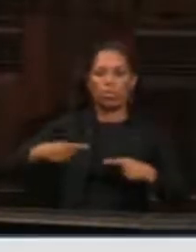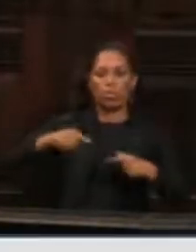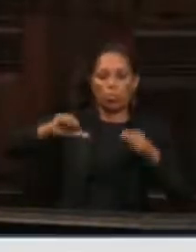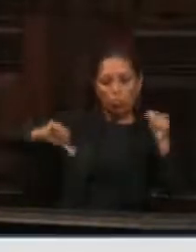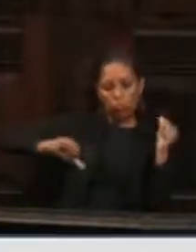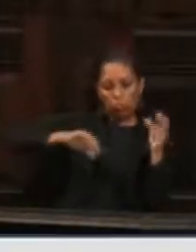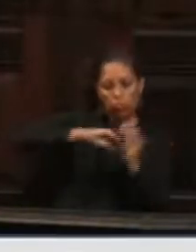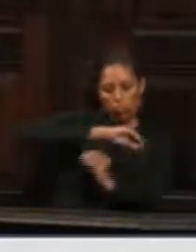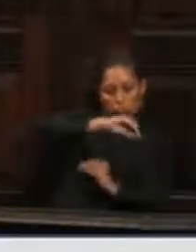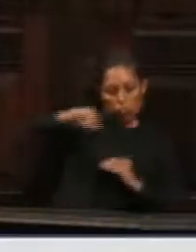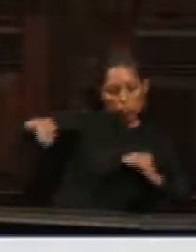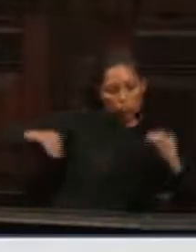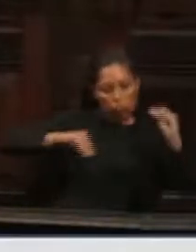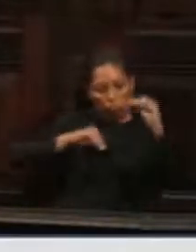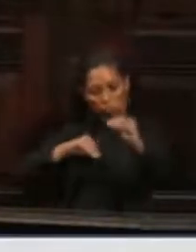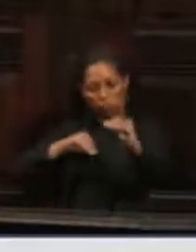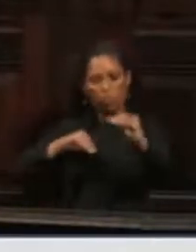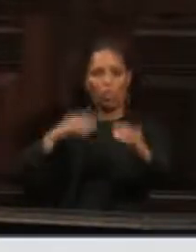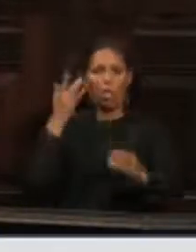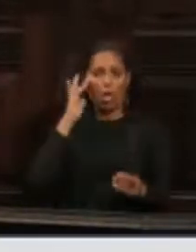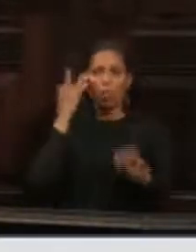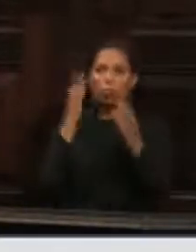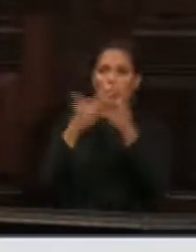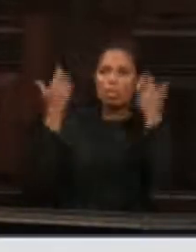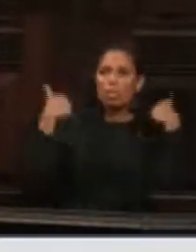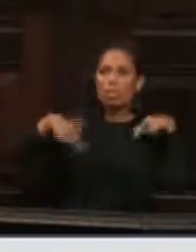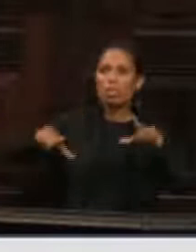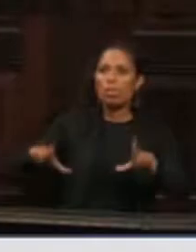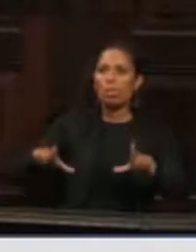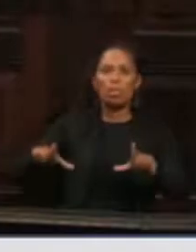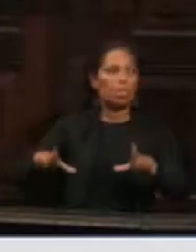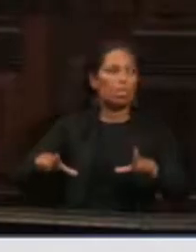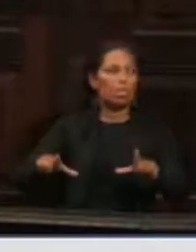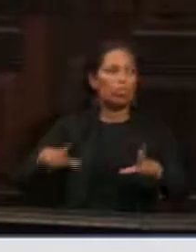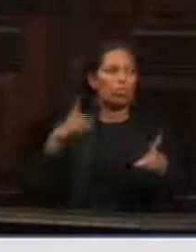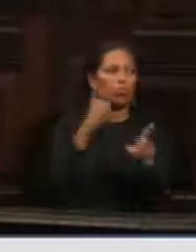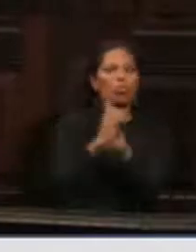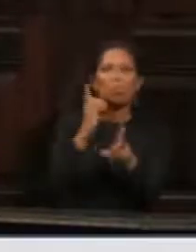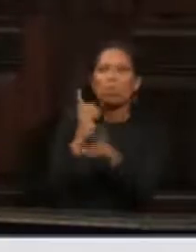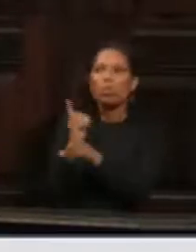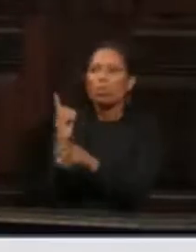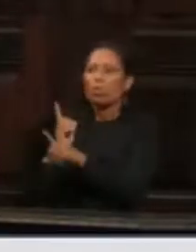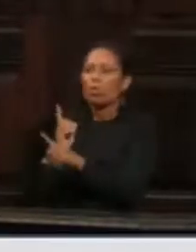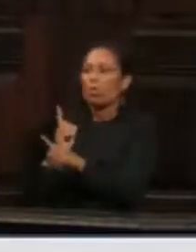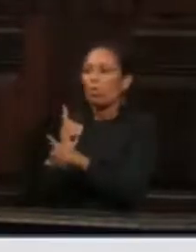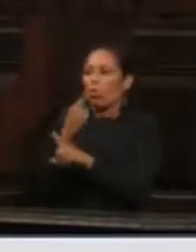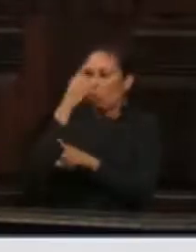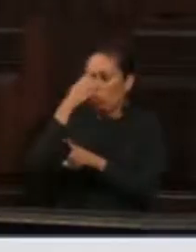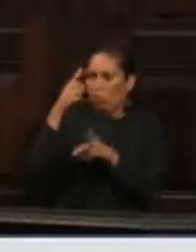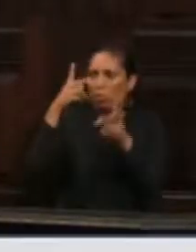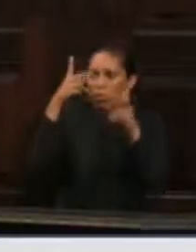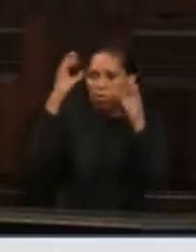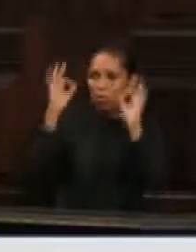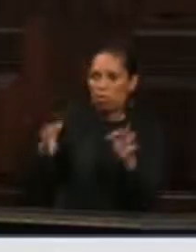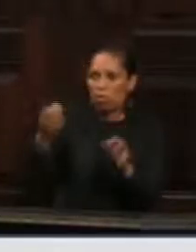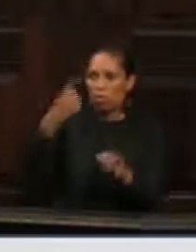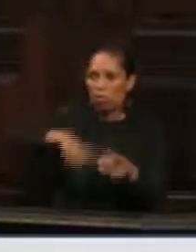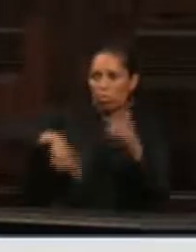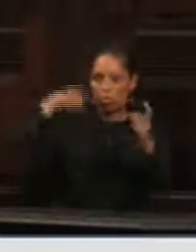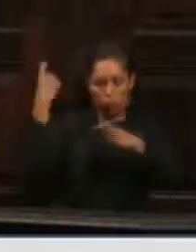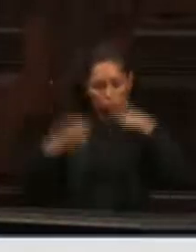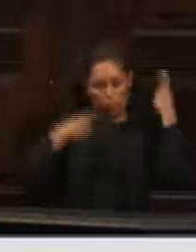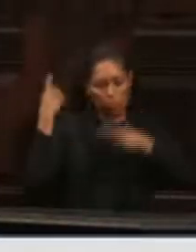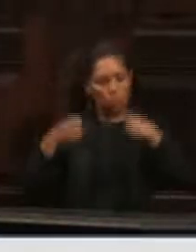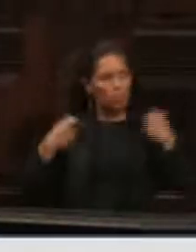acredito que a casa e o parlamento vai conseguir chegar numa resolução que faça sentido, mas a gente precisa ser provocado. E dentro